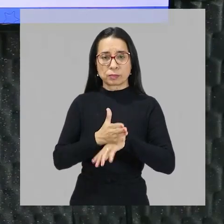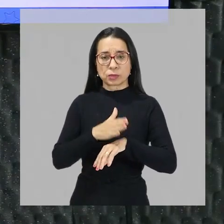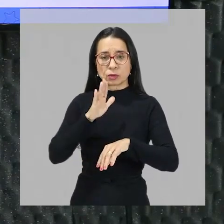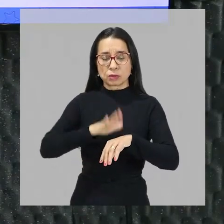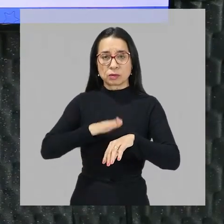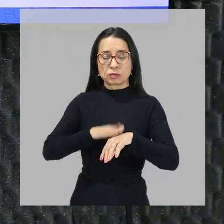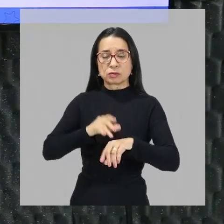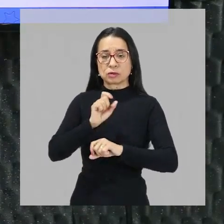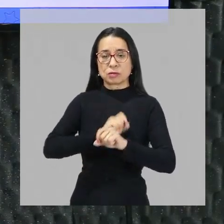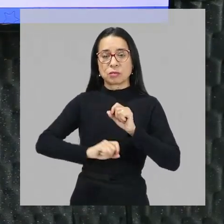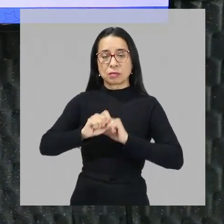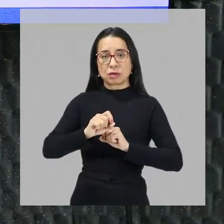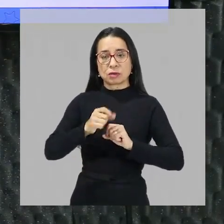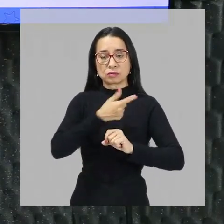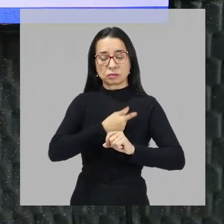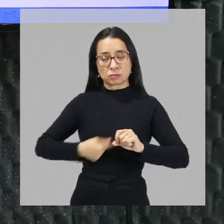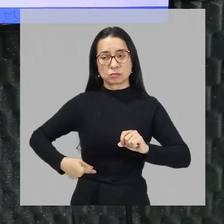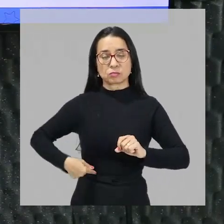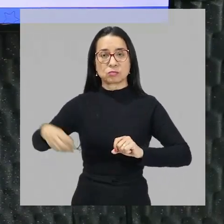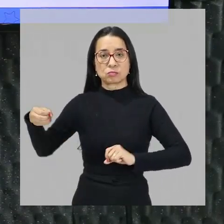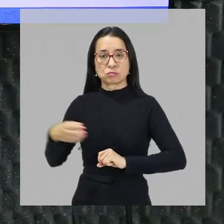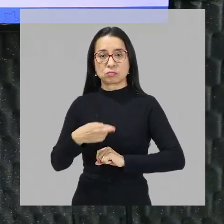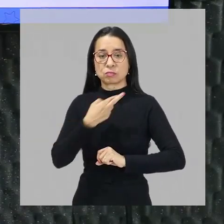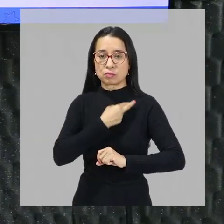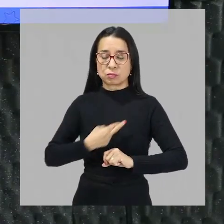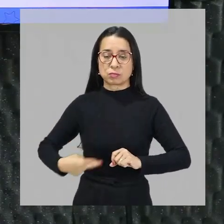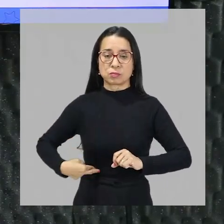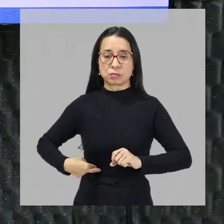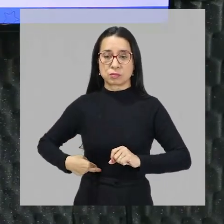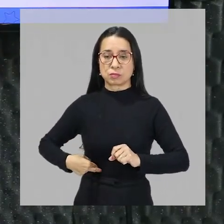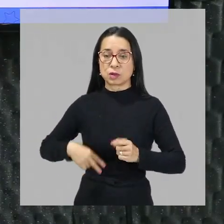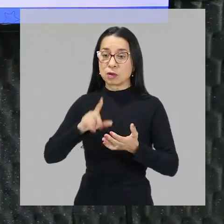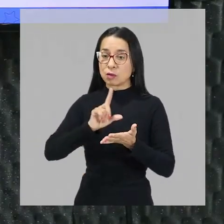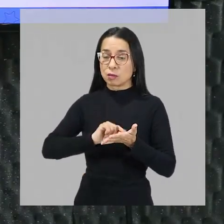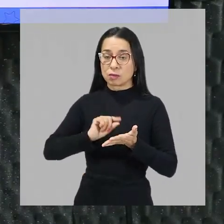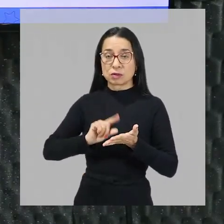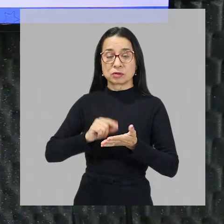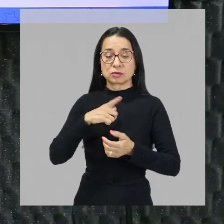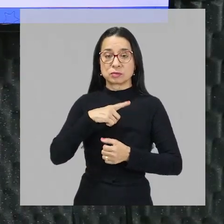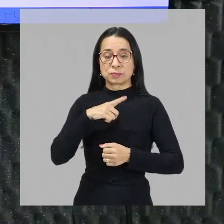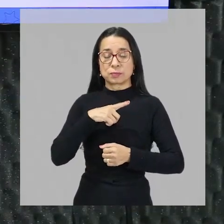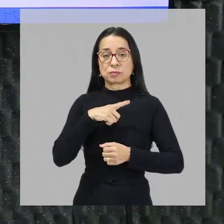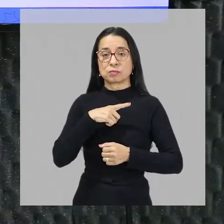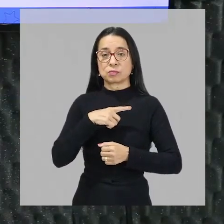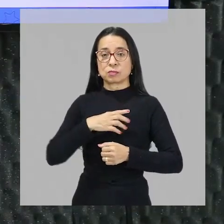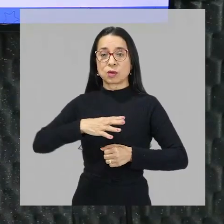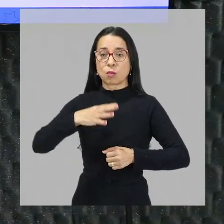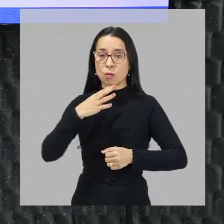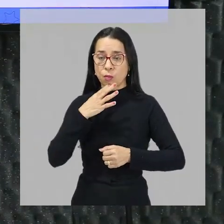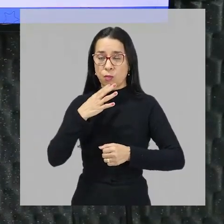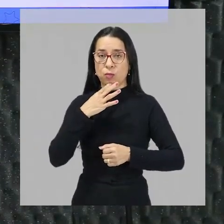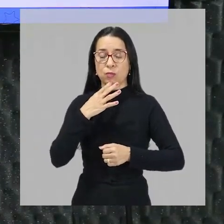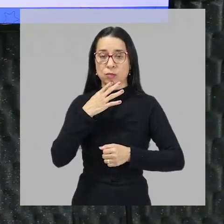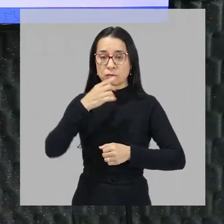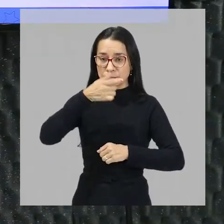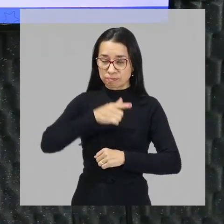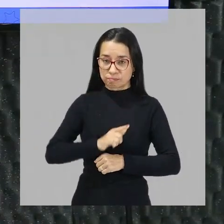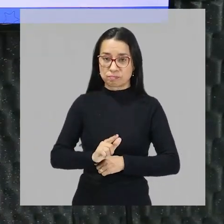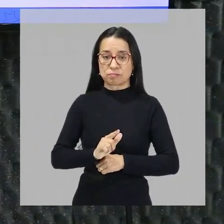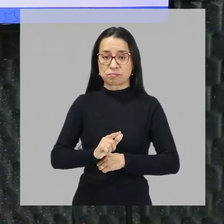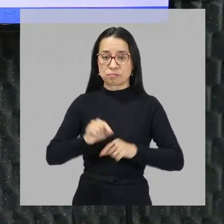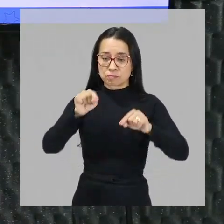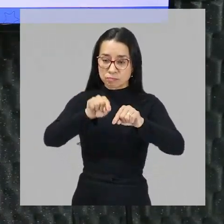nova República. Porque é um artigo que vem a fazer o reconhecimento das